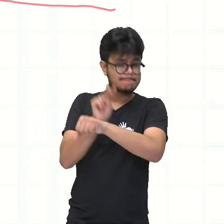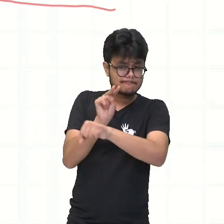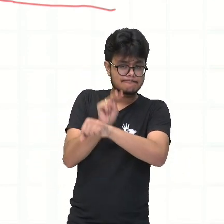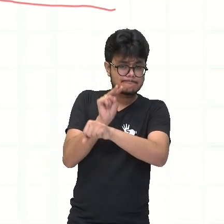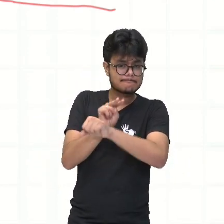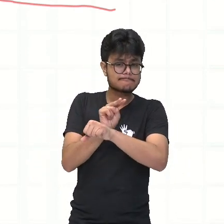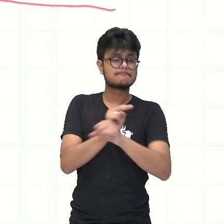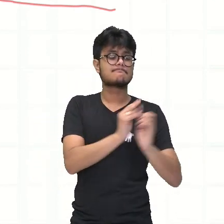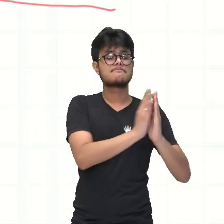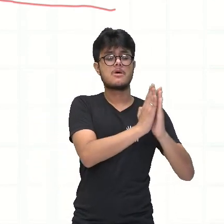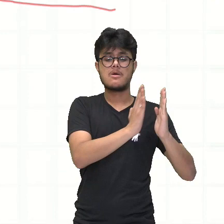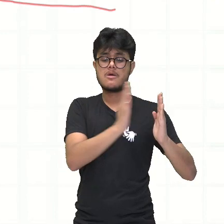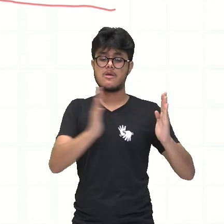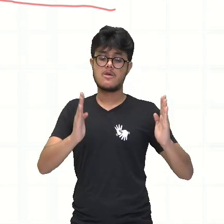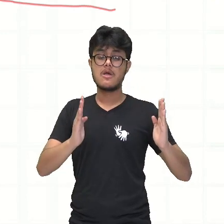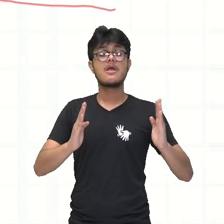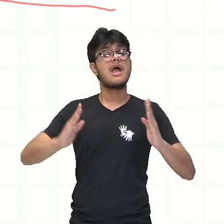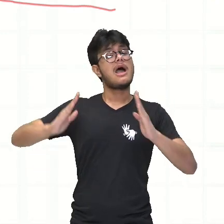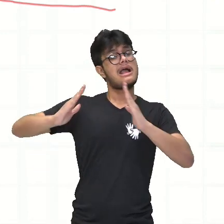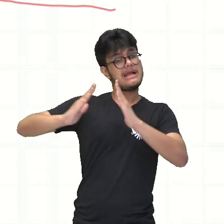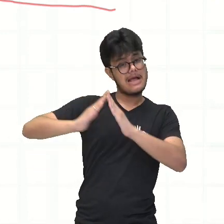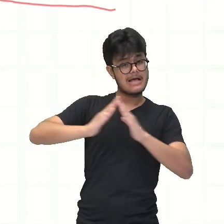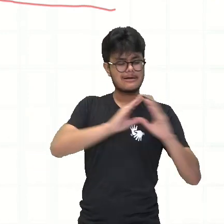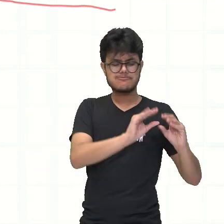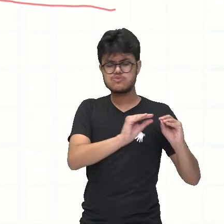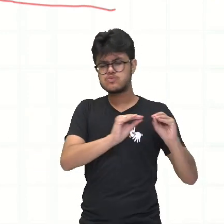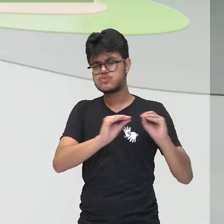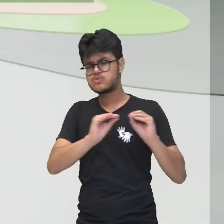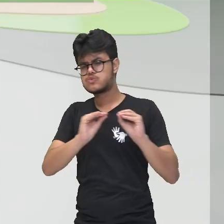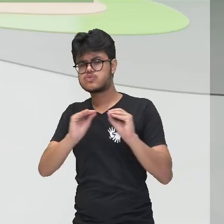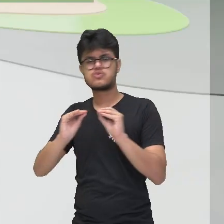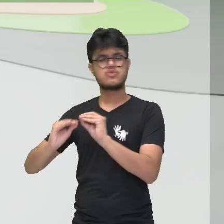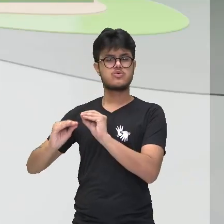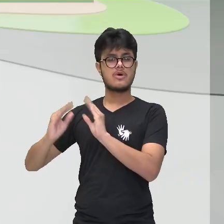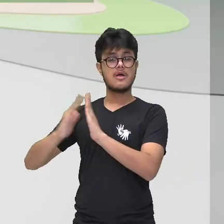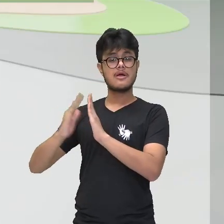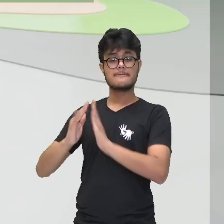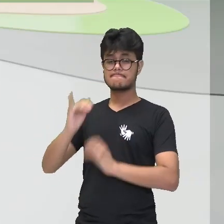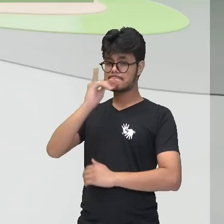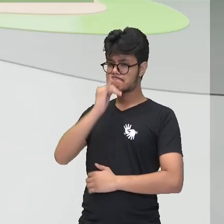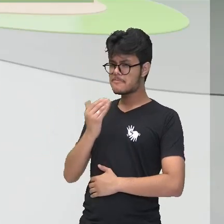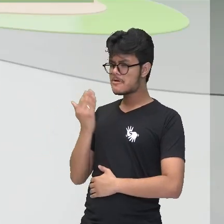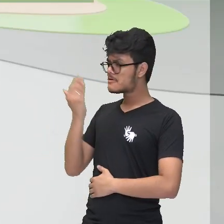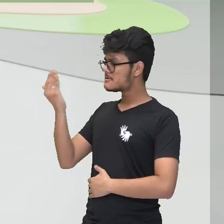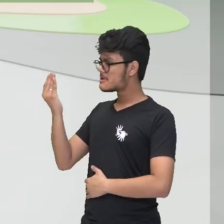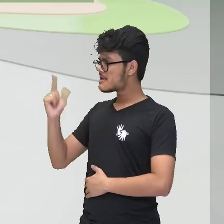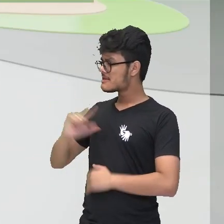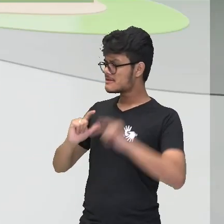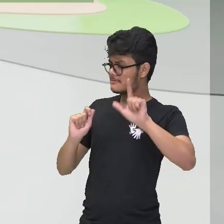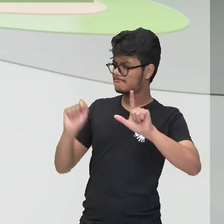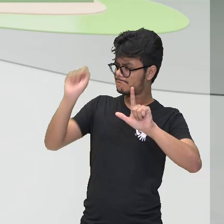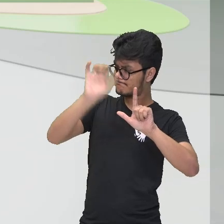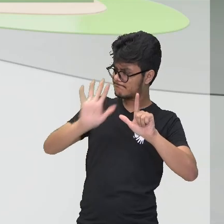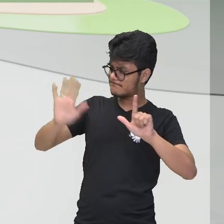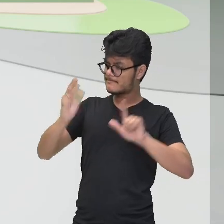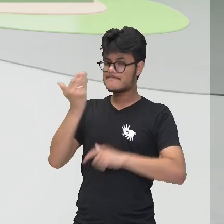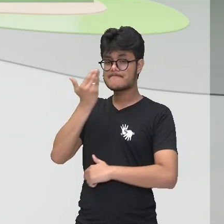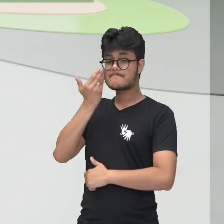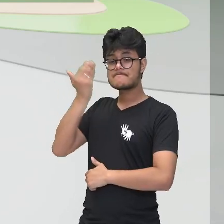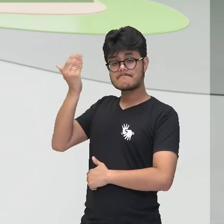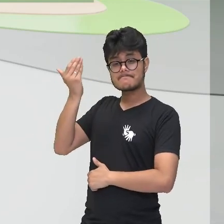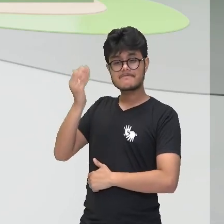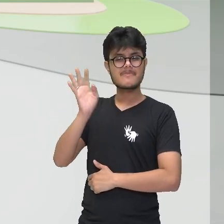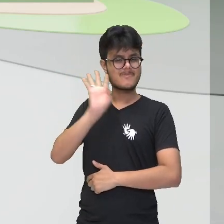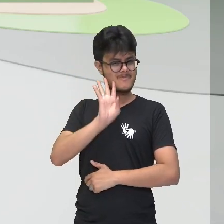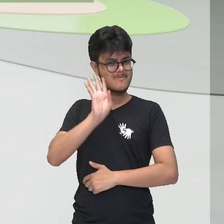quais são as etapas que esse tratamento é realizado, tá? Então, nós temos aí todas uma ilustração,